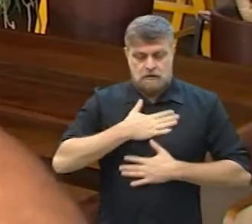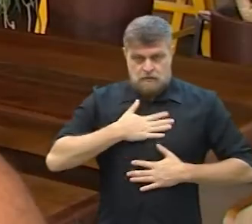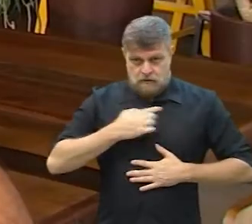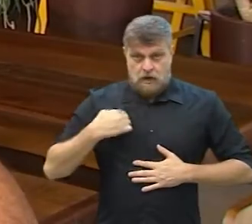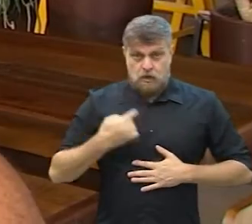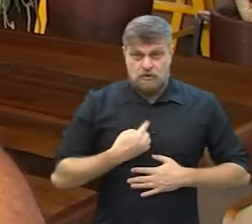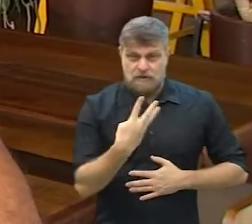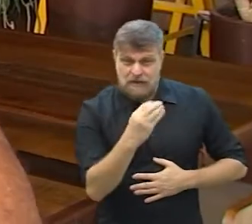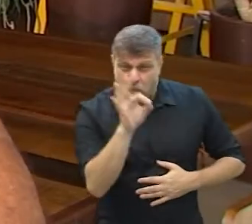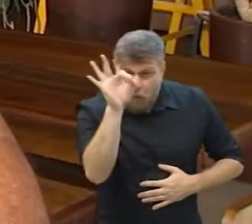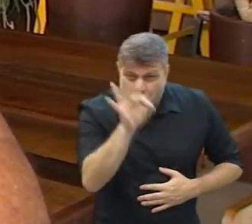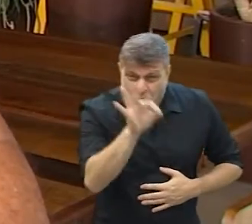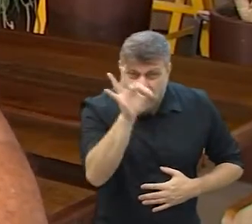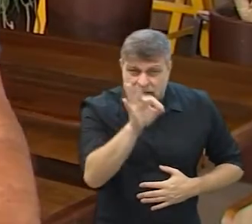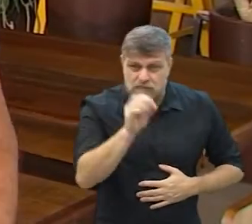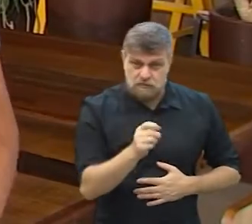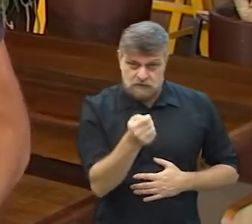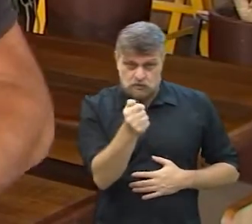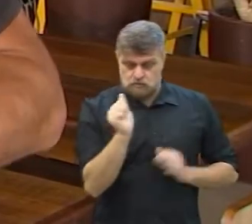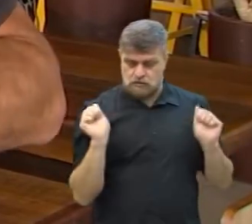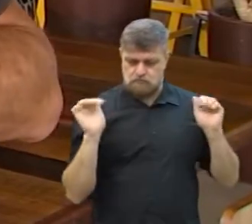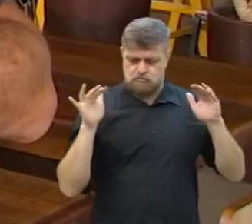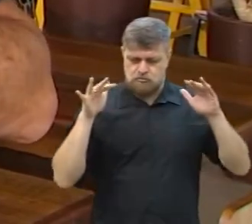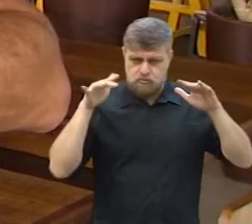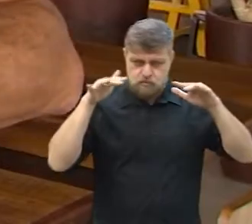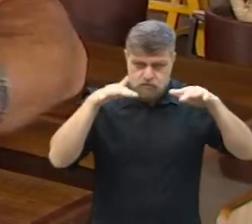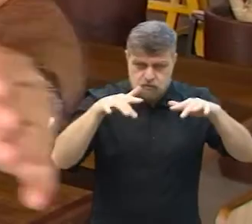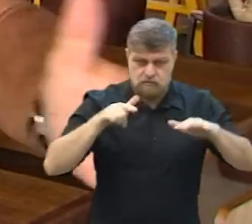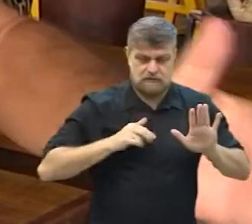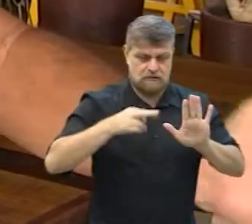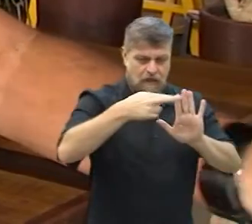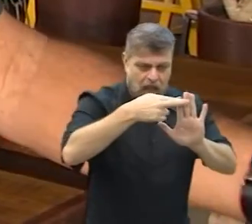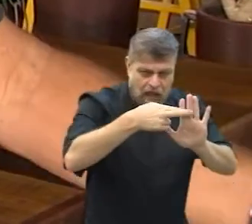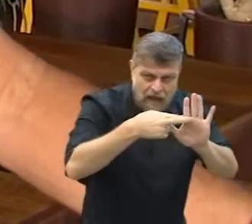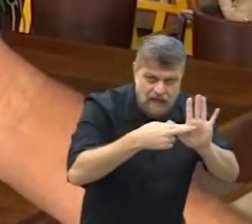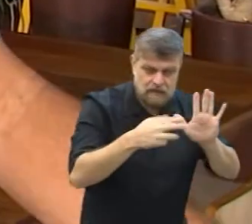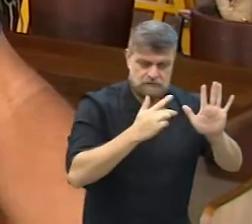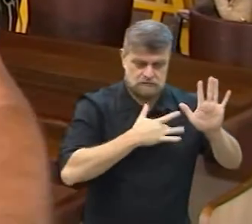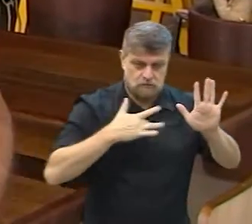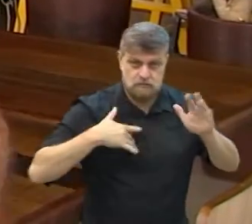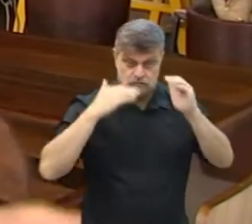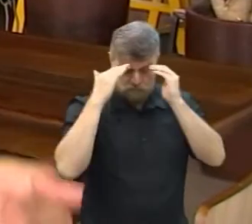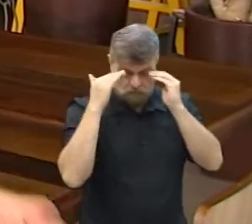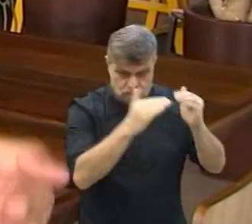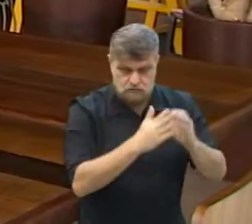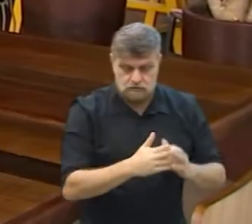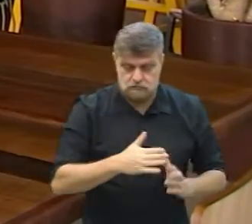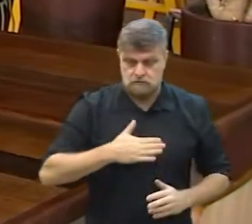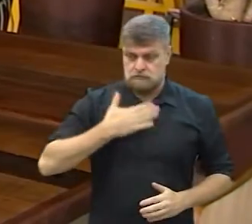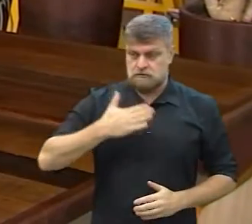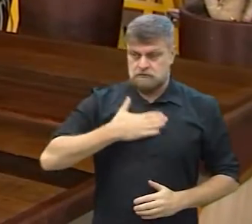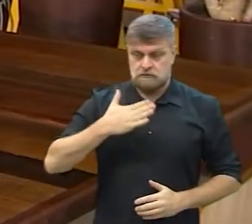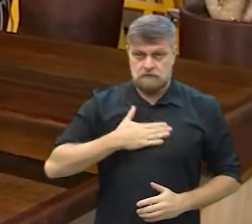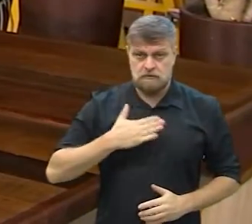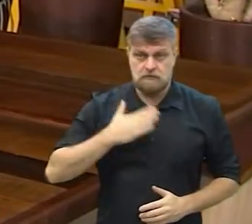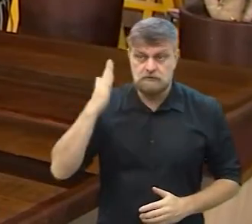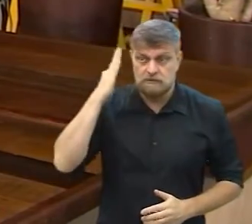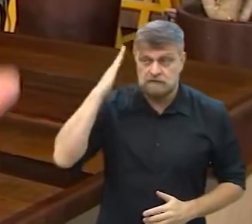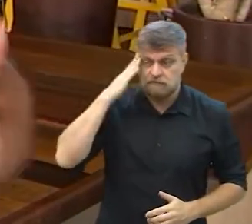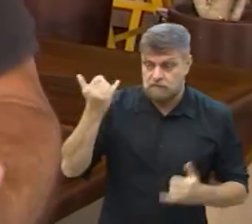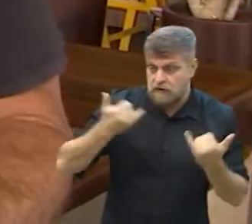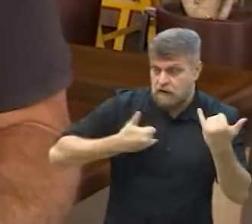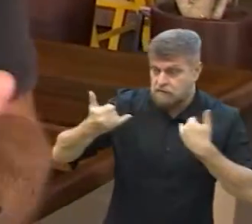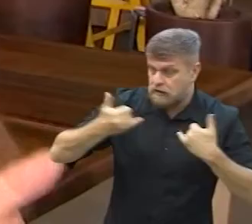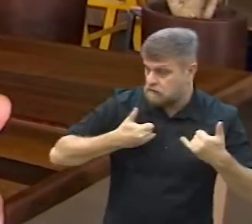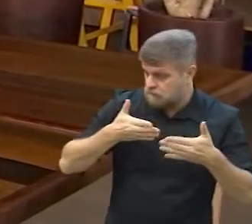atendendo 40% apenas da capacidade, com todos os protocolos de higiene. E, de repente, quando vem